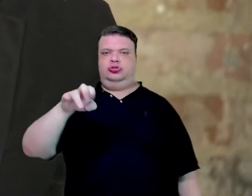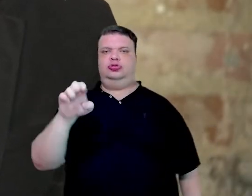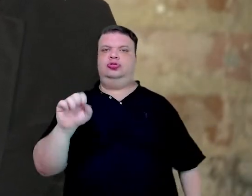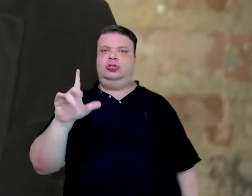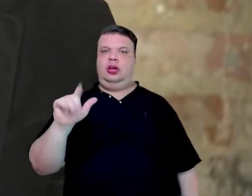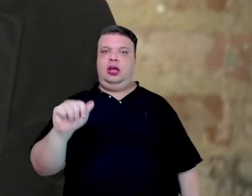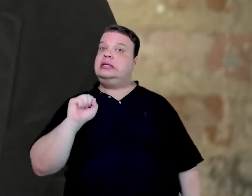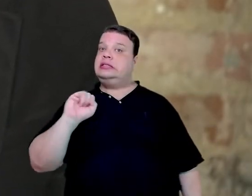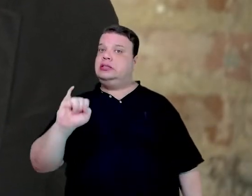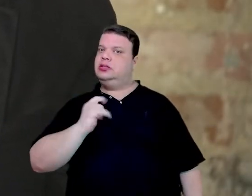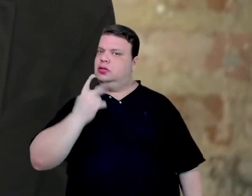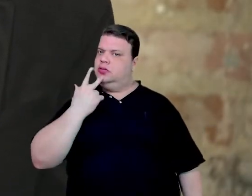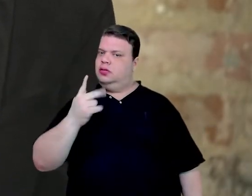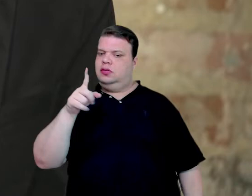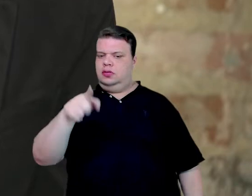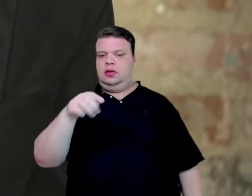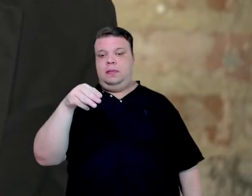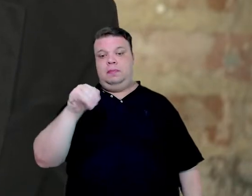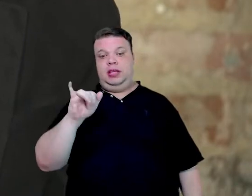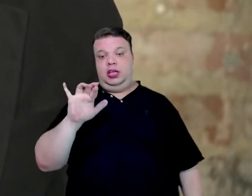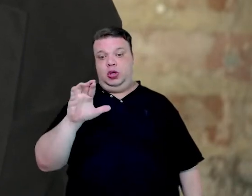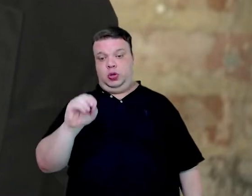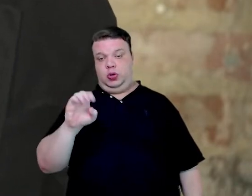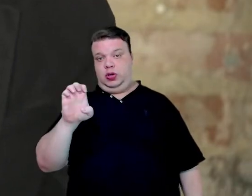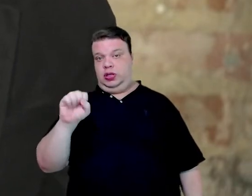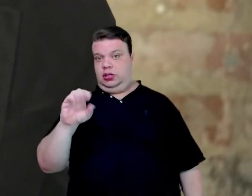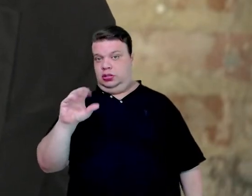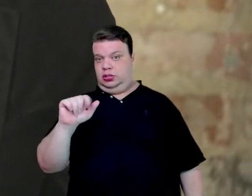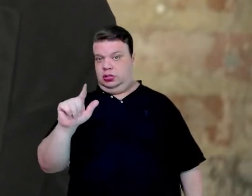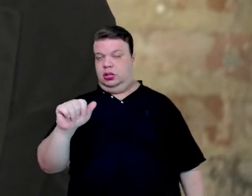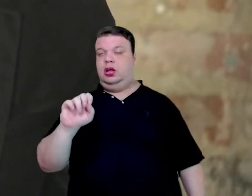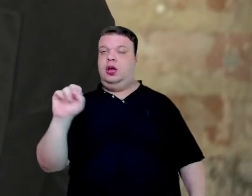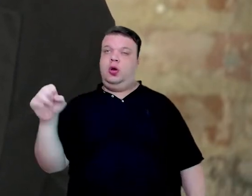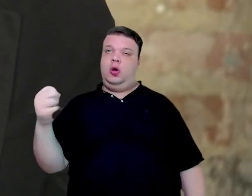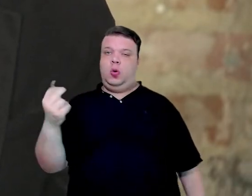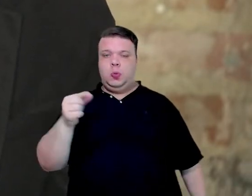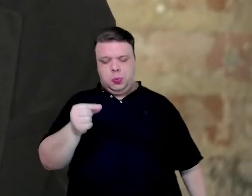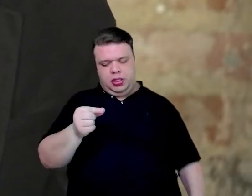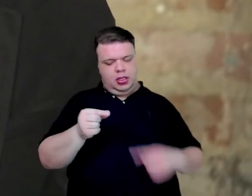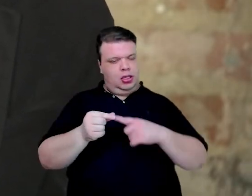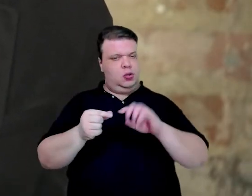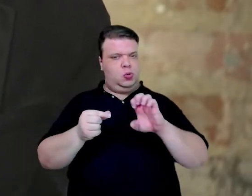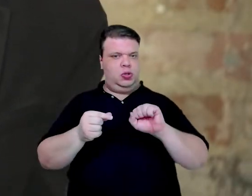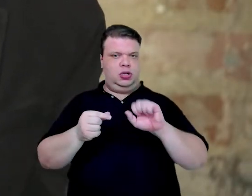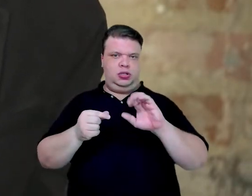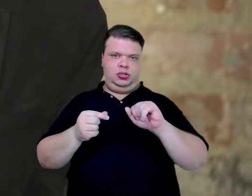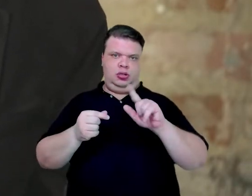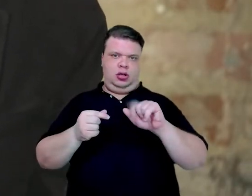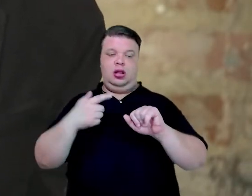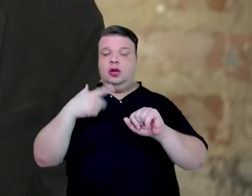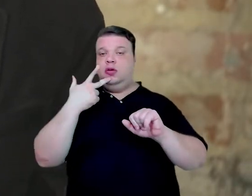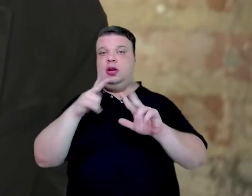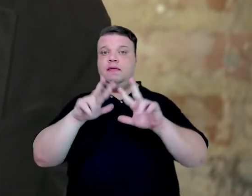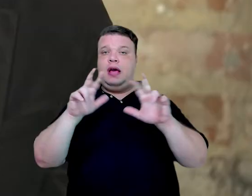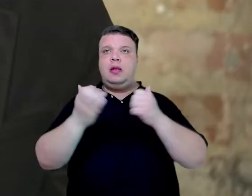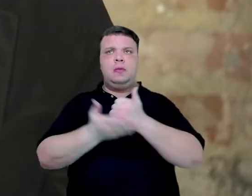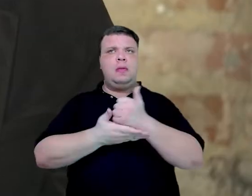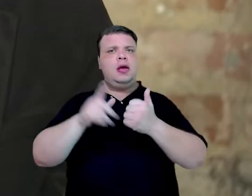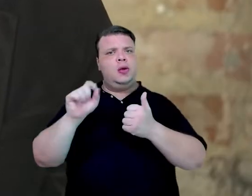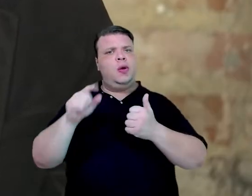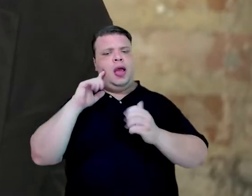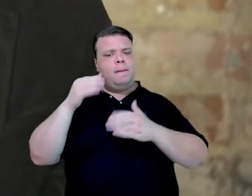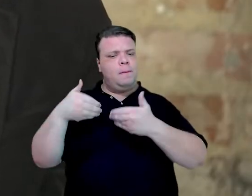falando, basicamente, alguns processos de mudança de uso do solo, ou seja, uma área irrigada, uma